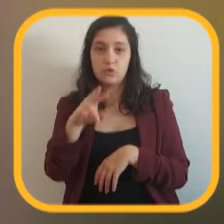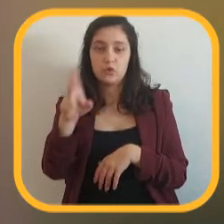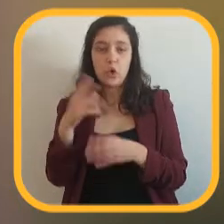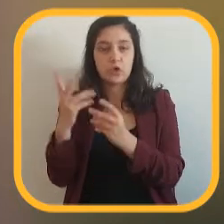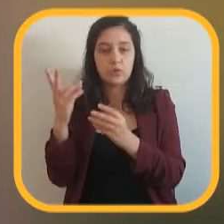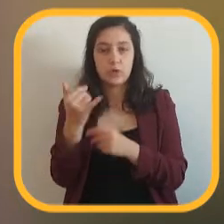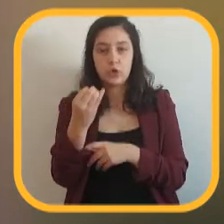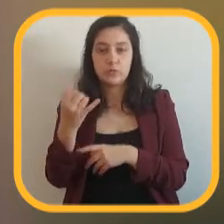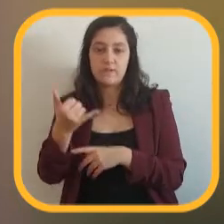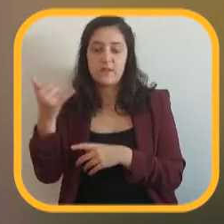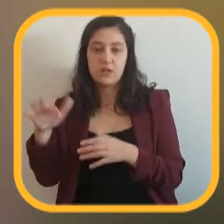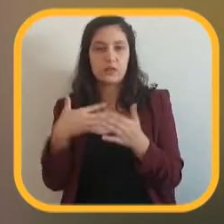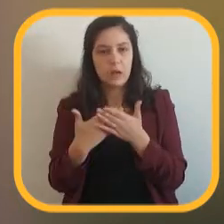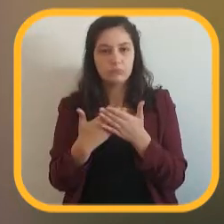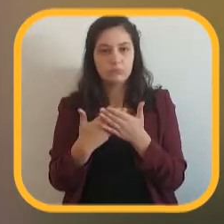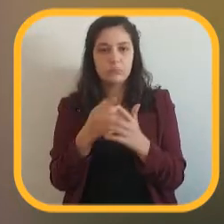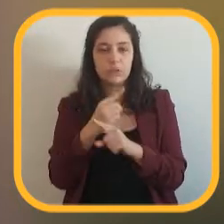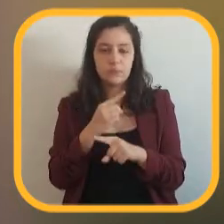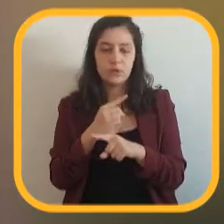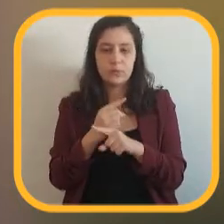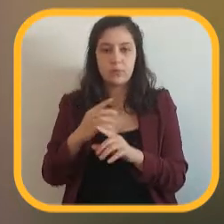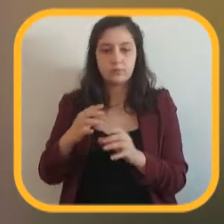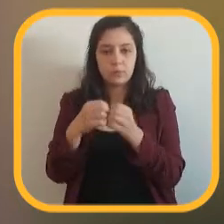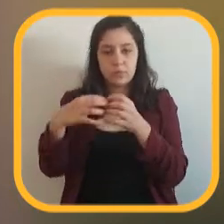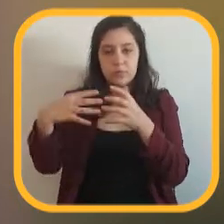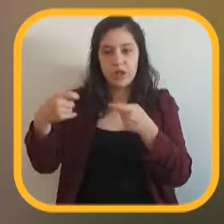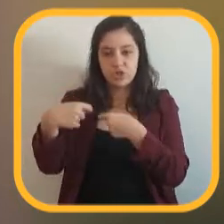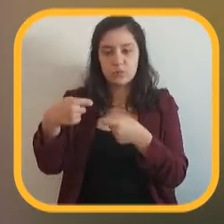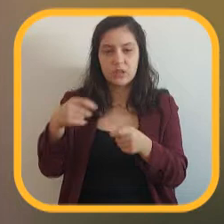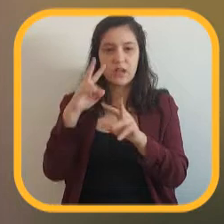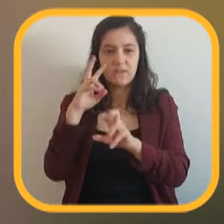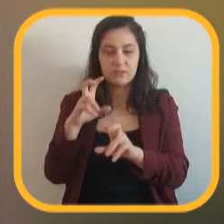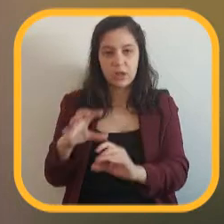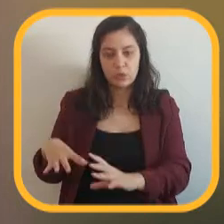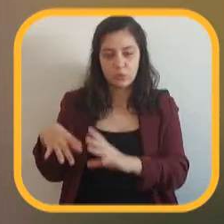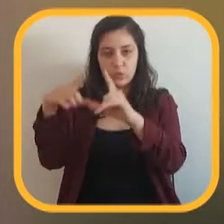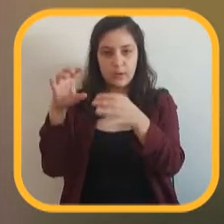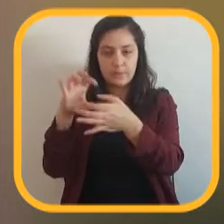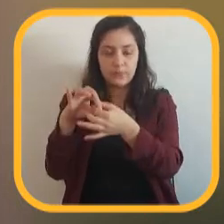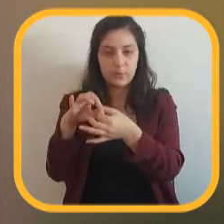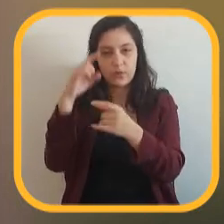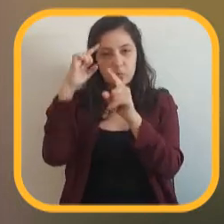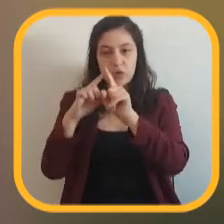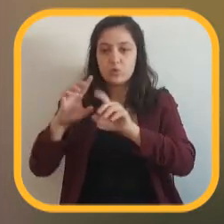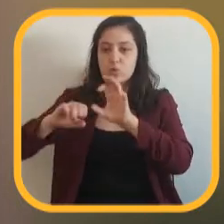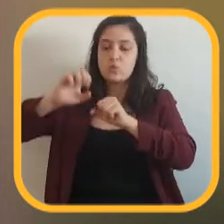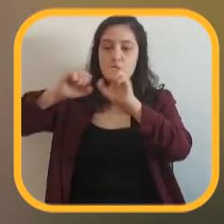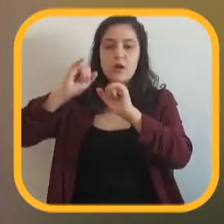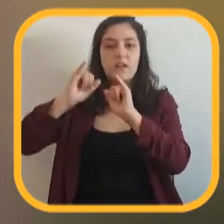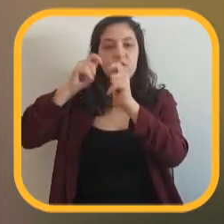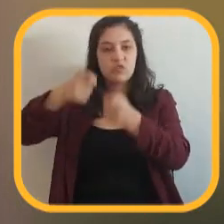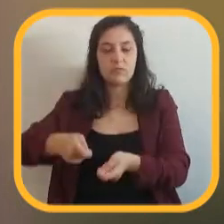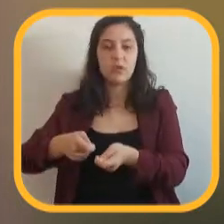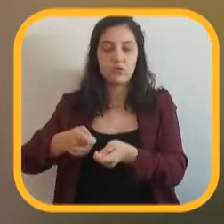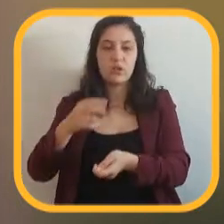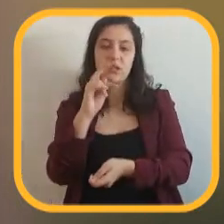para 2022 ambiciona continuar a trajetória de aumento da despesa em investigação e desenvolvimento para alcançar um